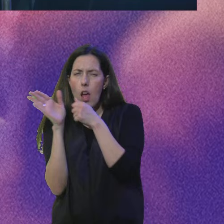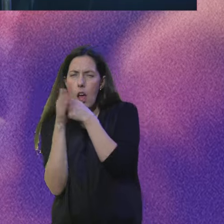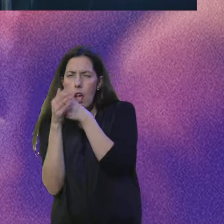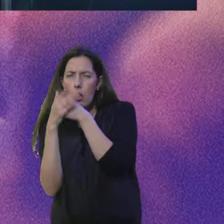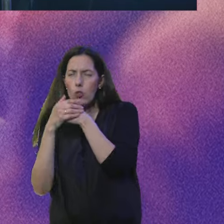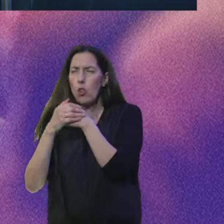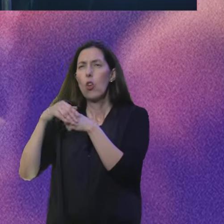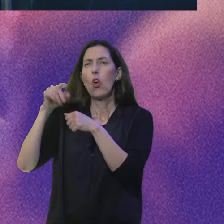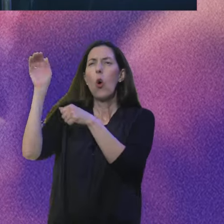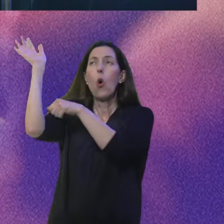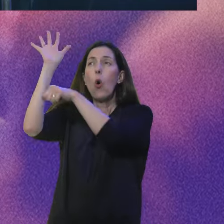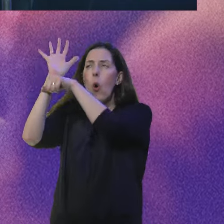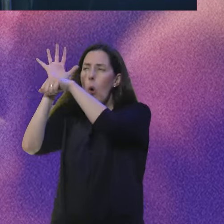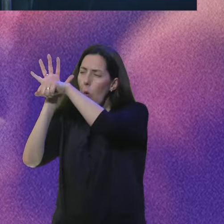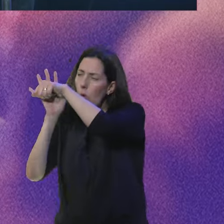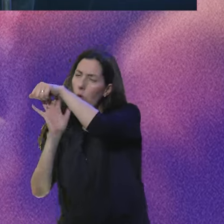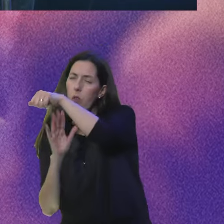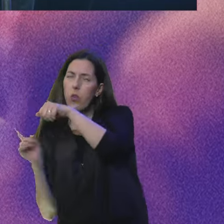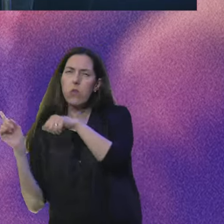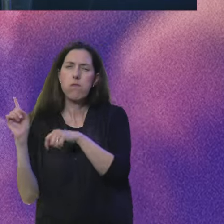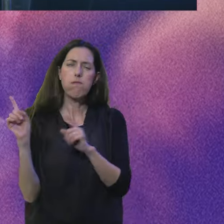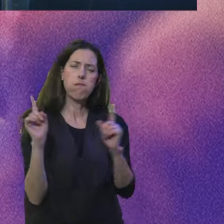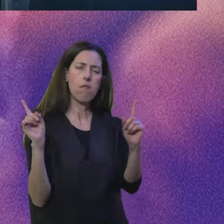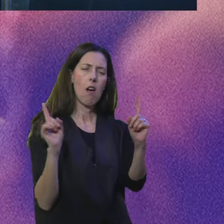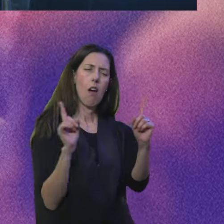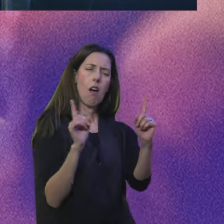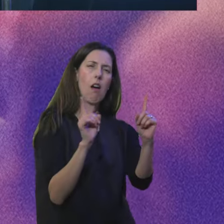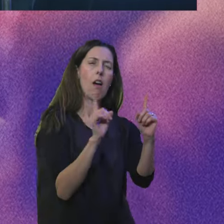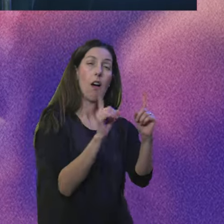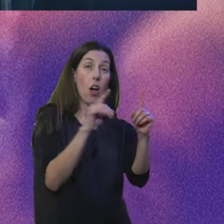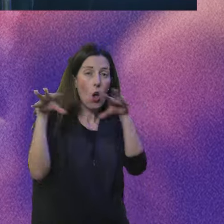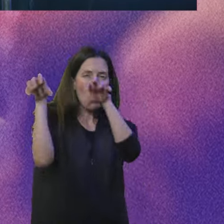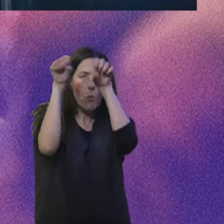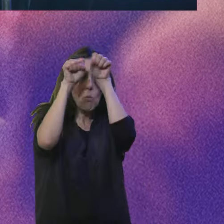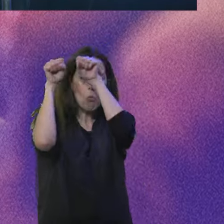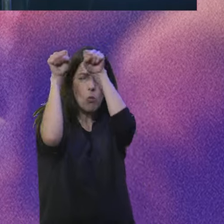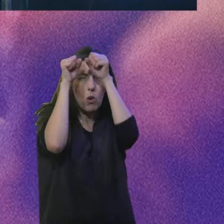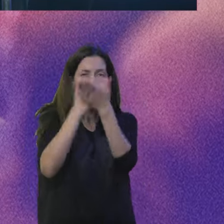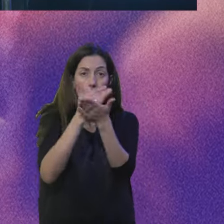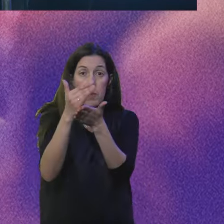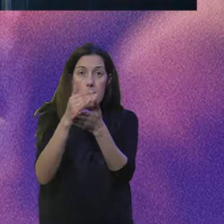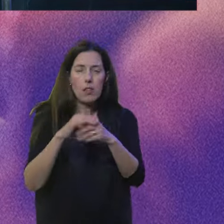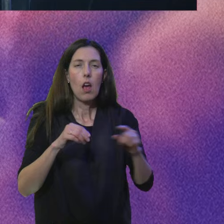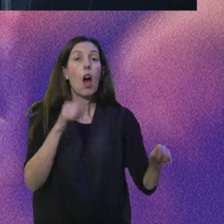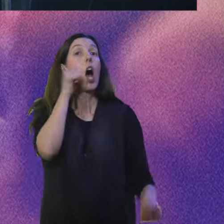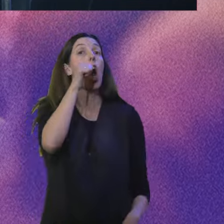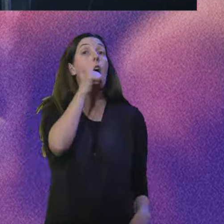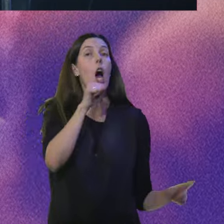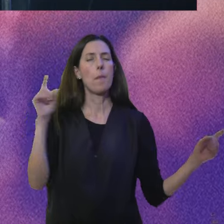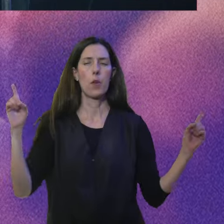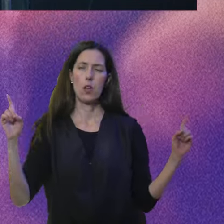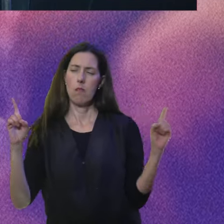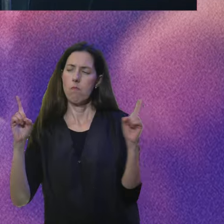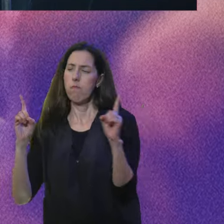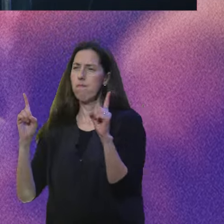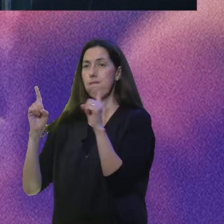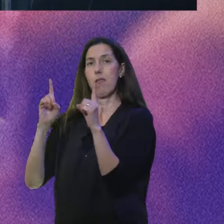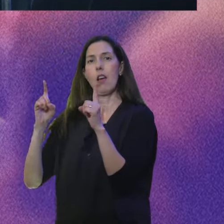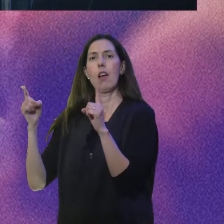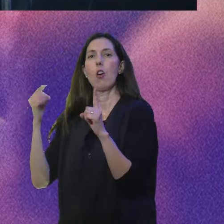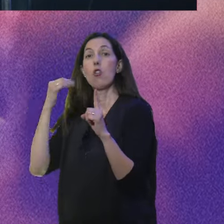ao entardecer, quando chega a mais profunda escuridão da noite. A mulher veio, então, ao seu